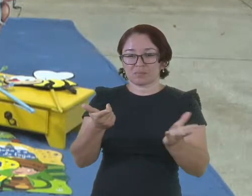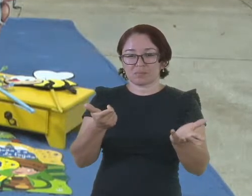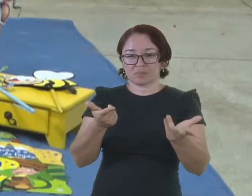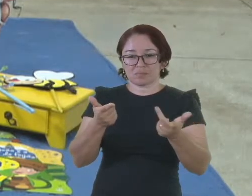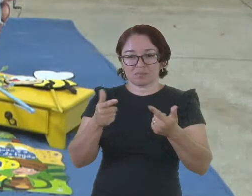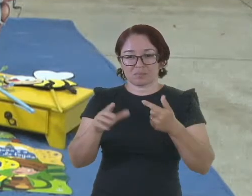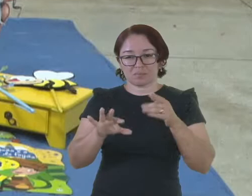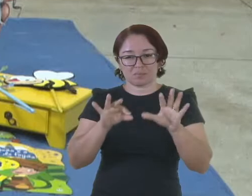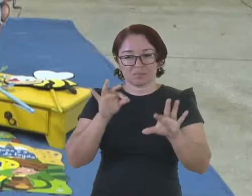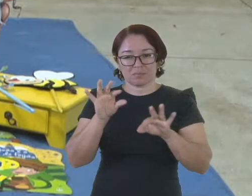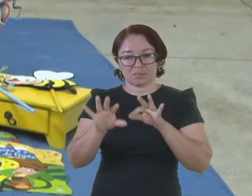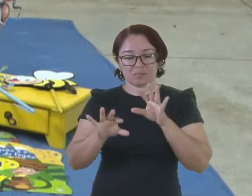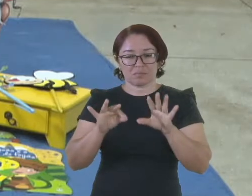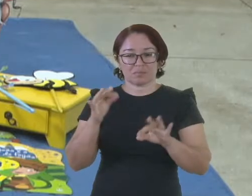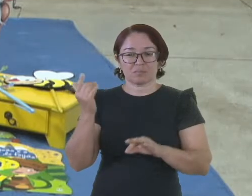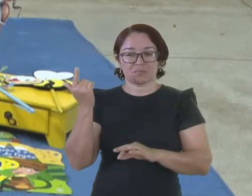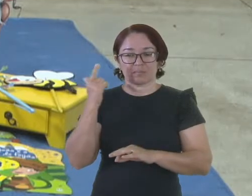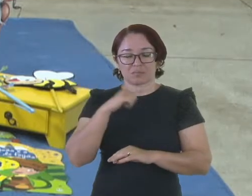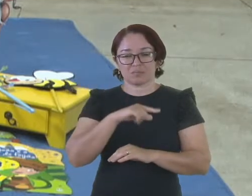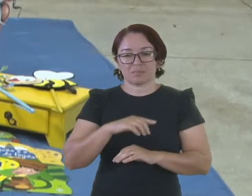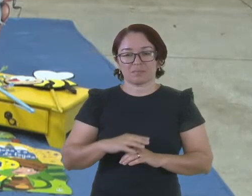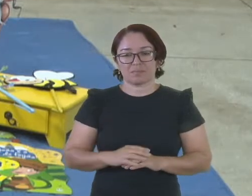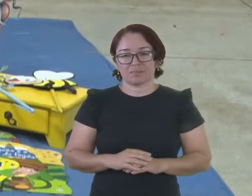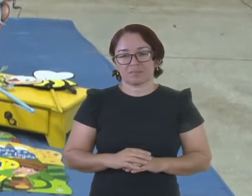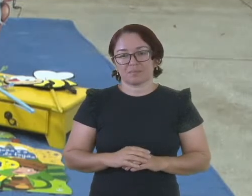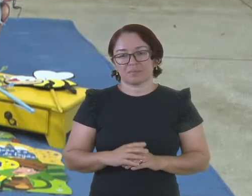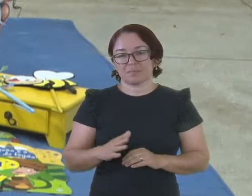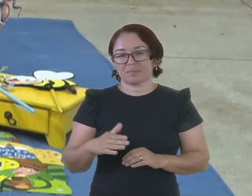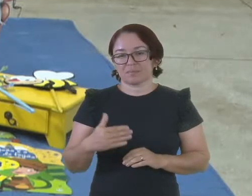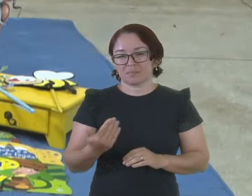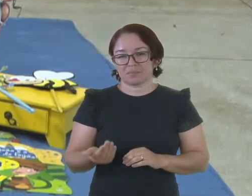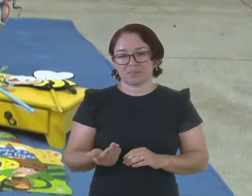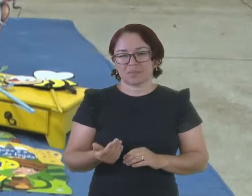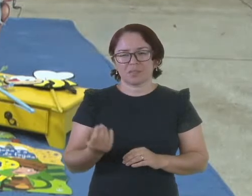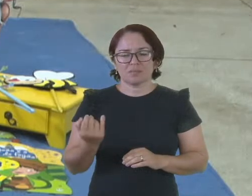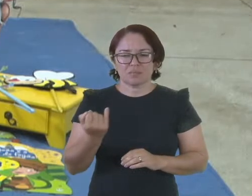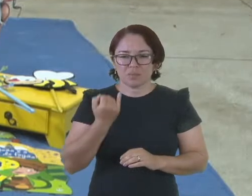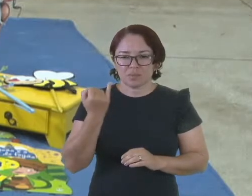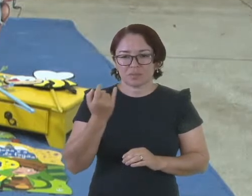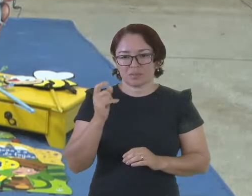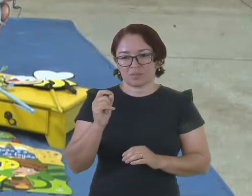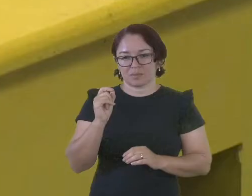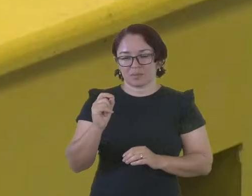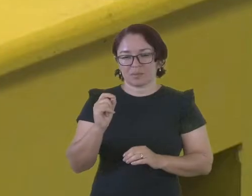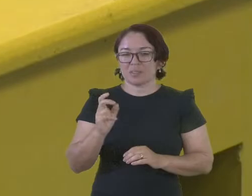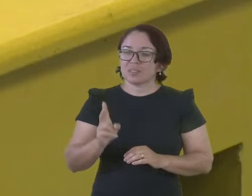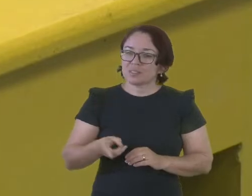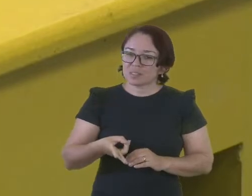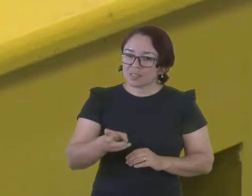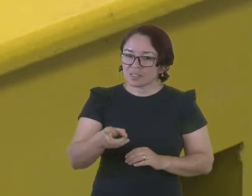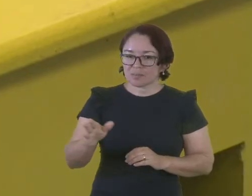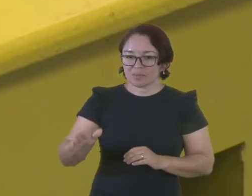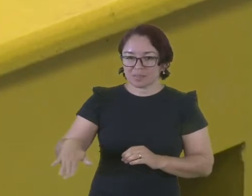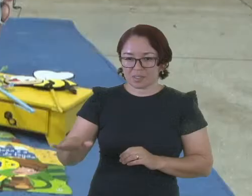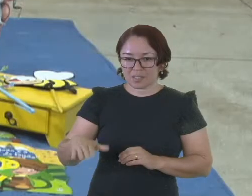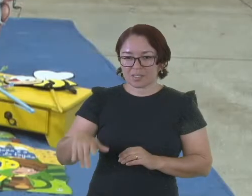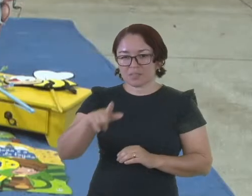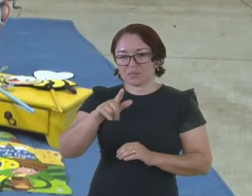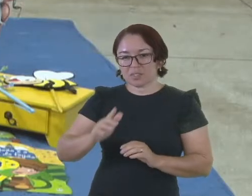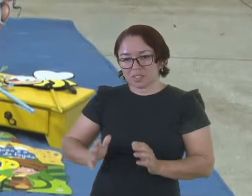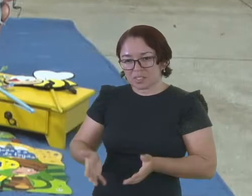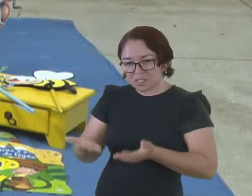criança. Então, não só nessa proposta, mas estimule a sua criança a desenhar todos os